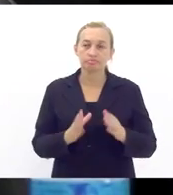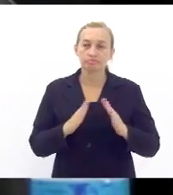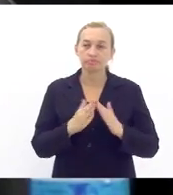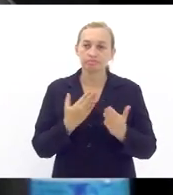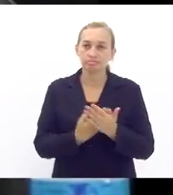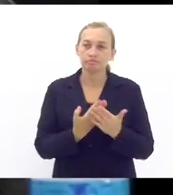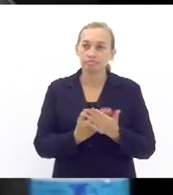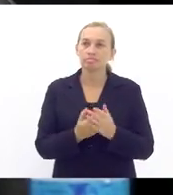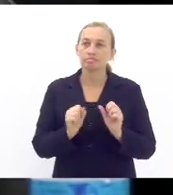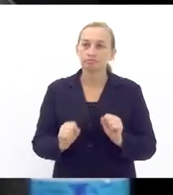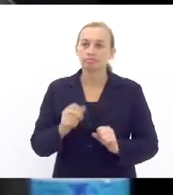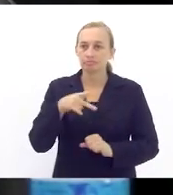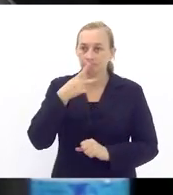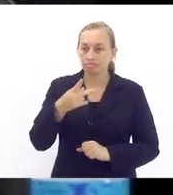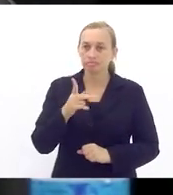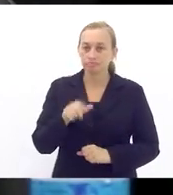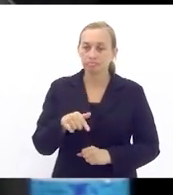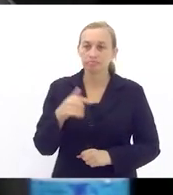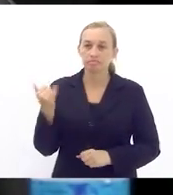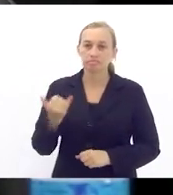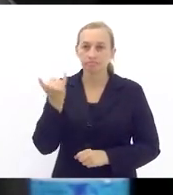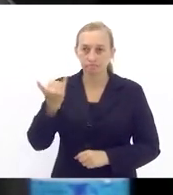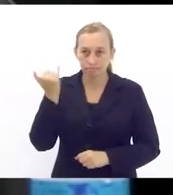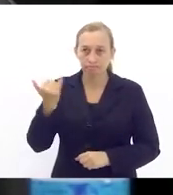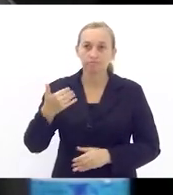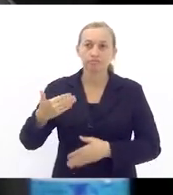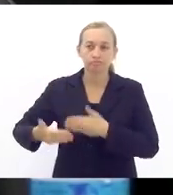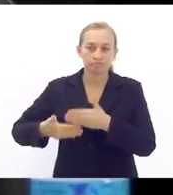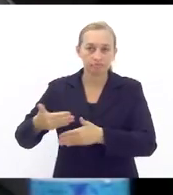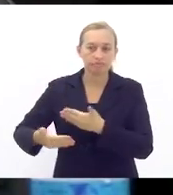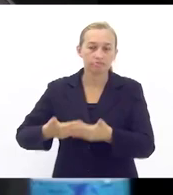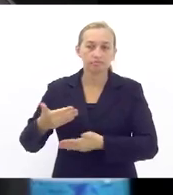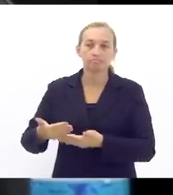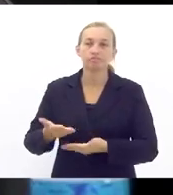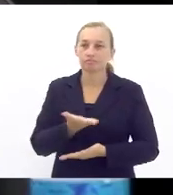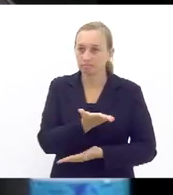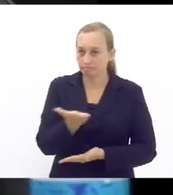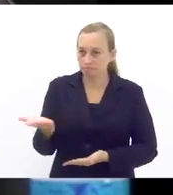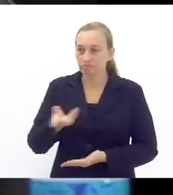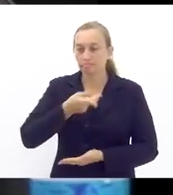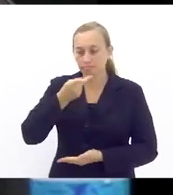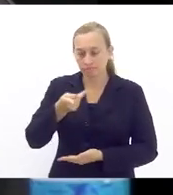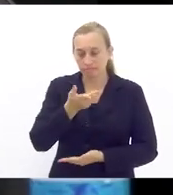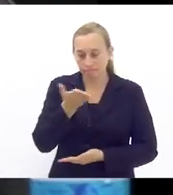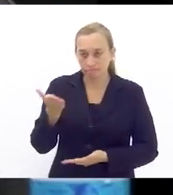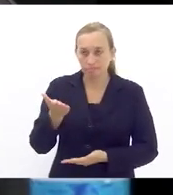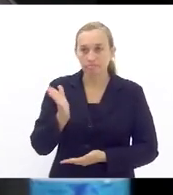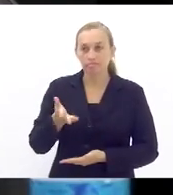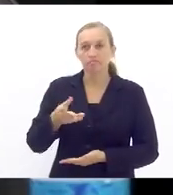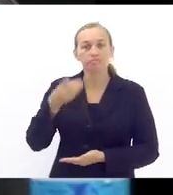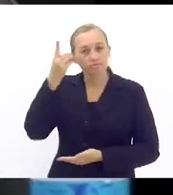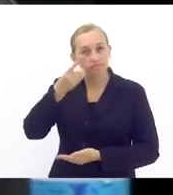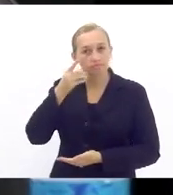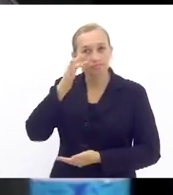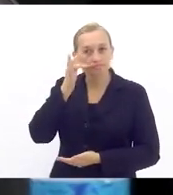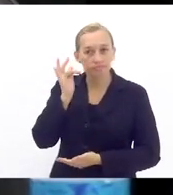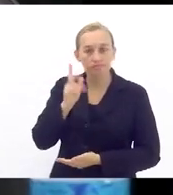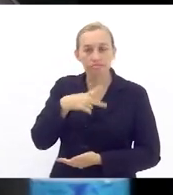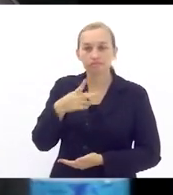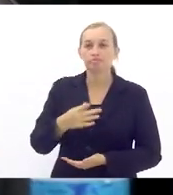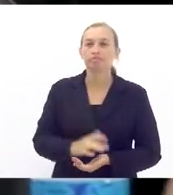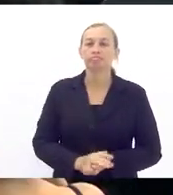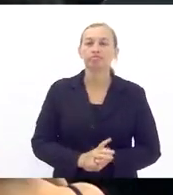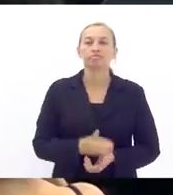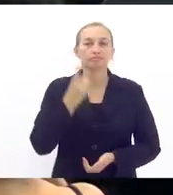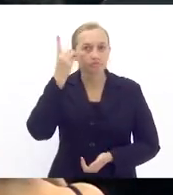poder falar né que é importante o processo de escuta de vocês Como já disse aqui o deputado Flávio deputada Dani